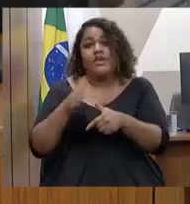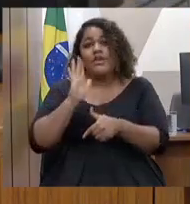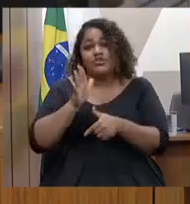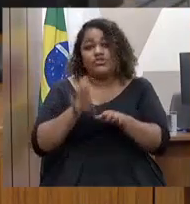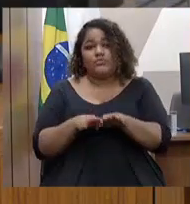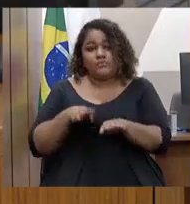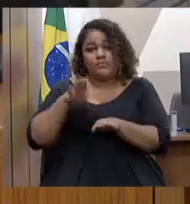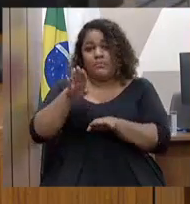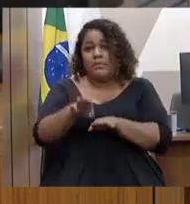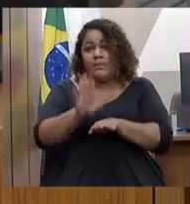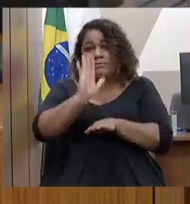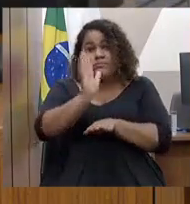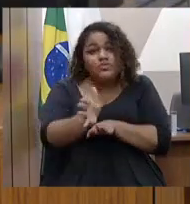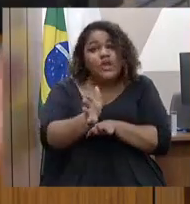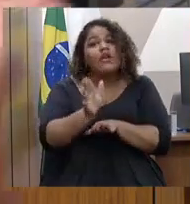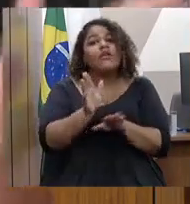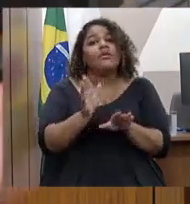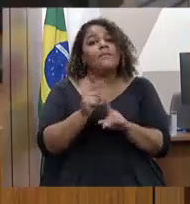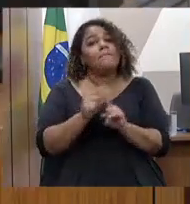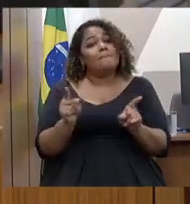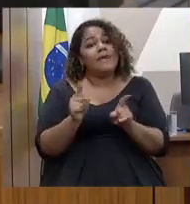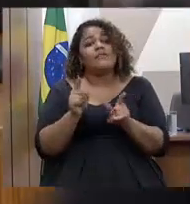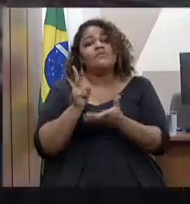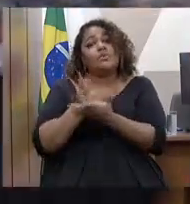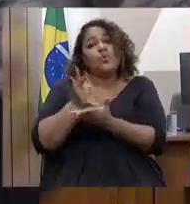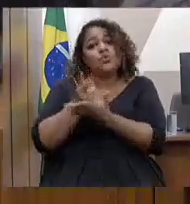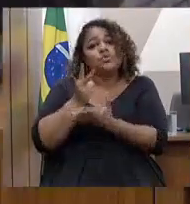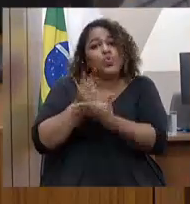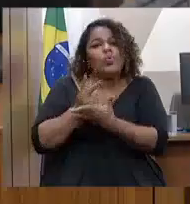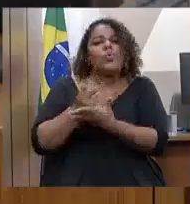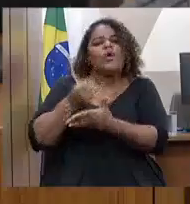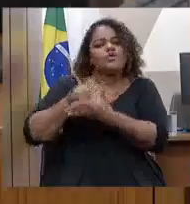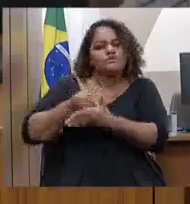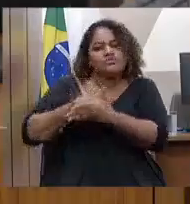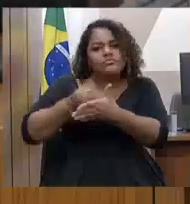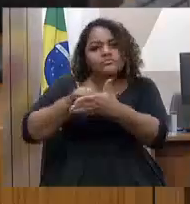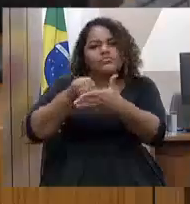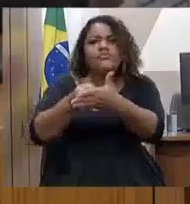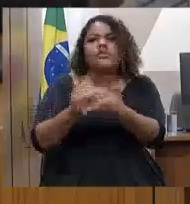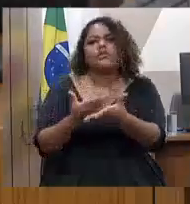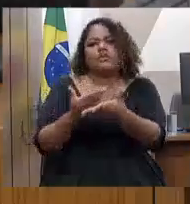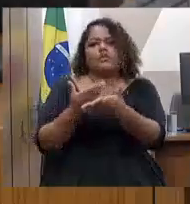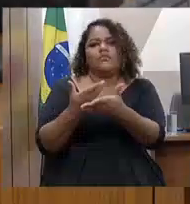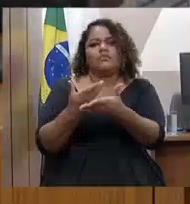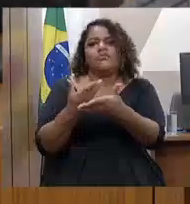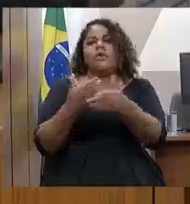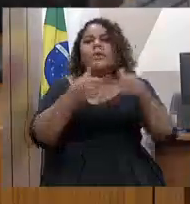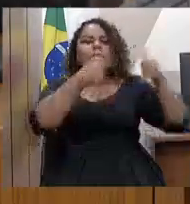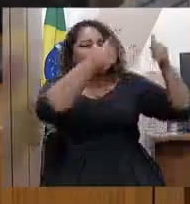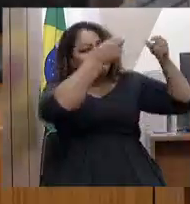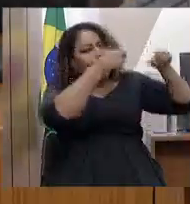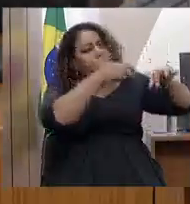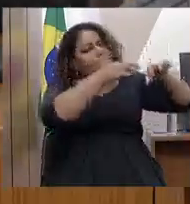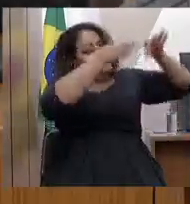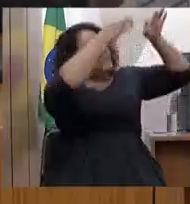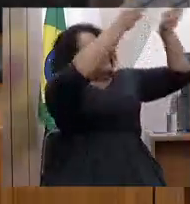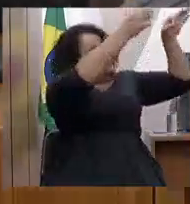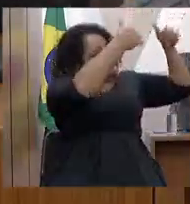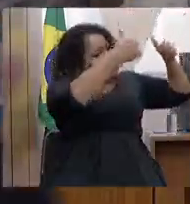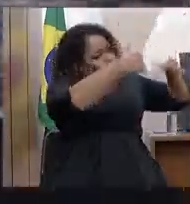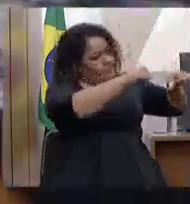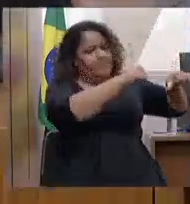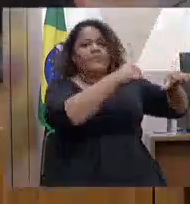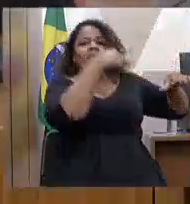mas não basta só né colocou conseguiu colocar lá na porta uma placa aqui o ministério do trabalho tá